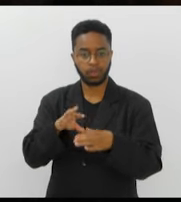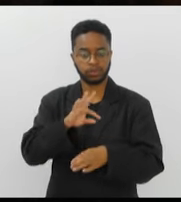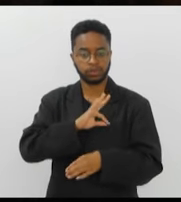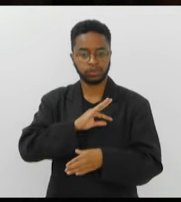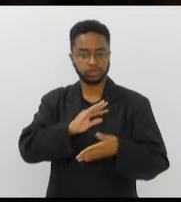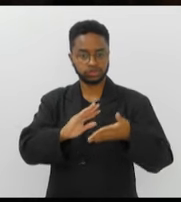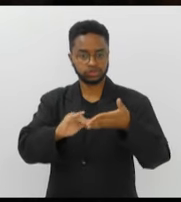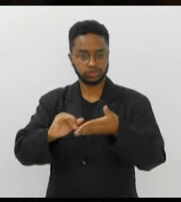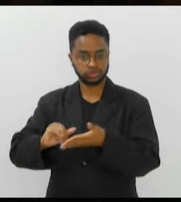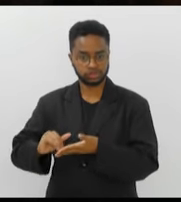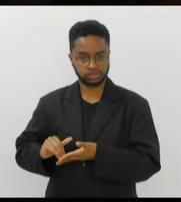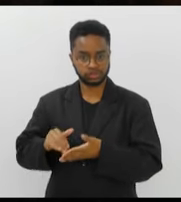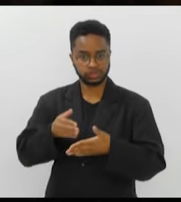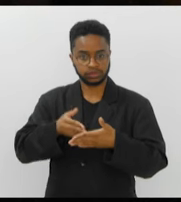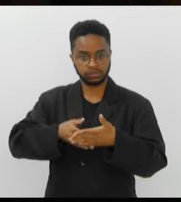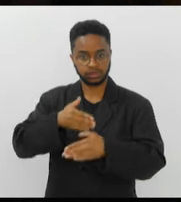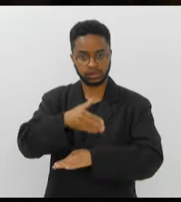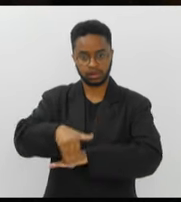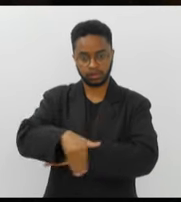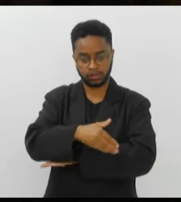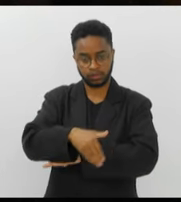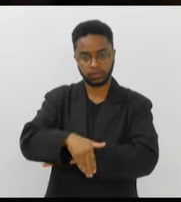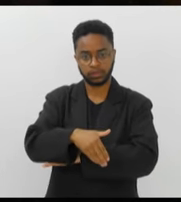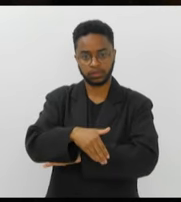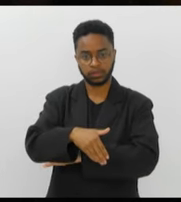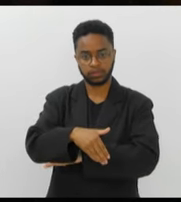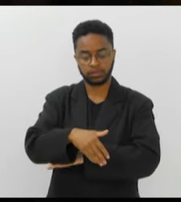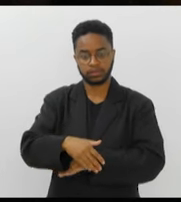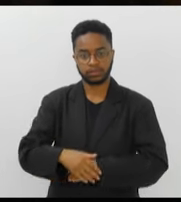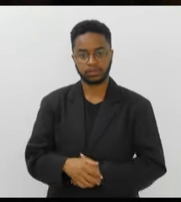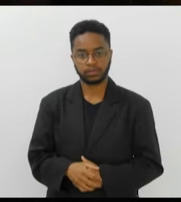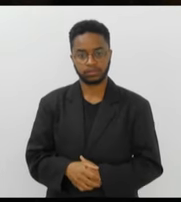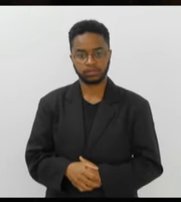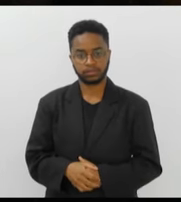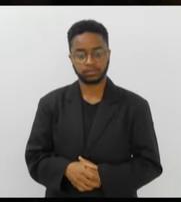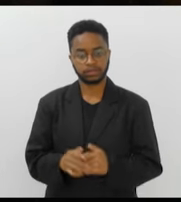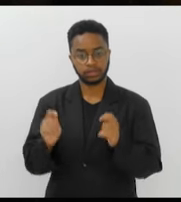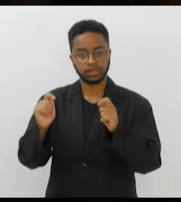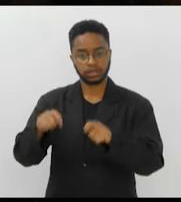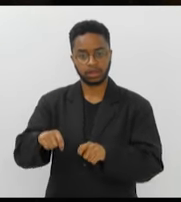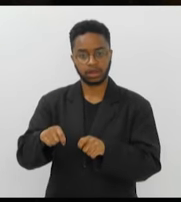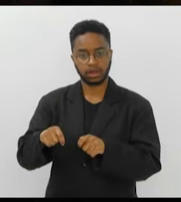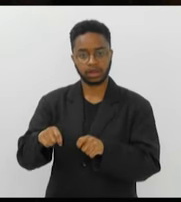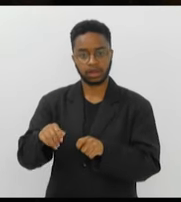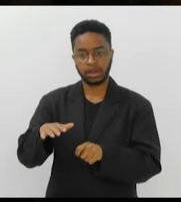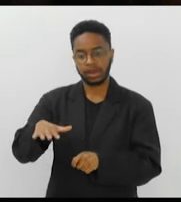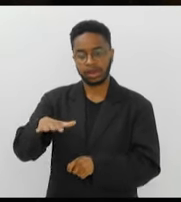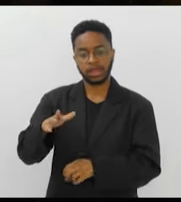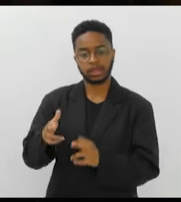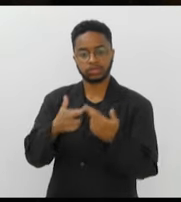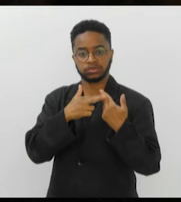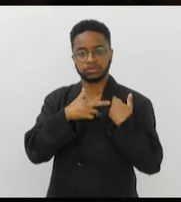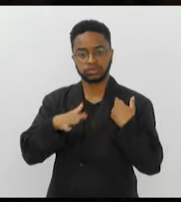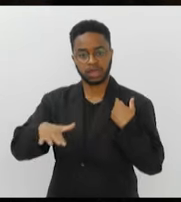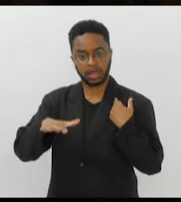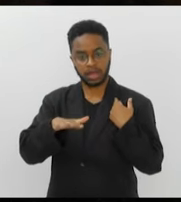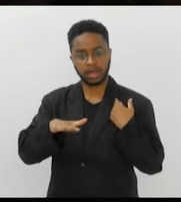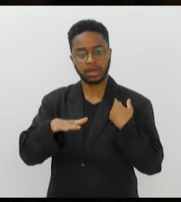retirar essas barricadas, o comandante do batalhão da área assumir